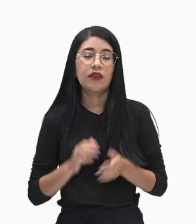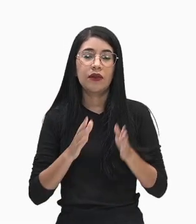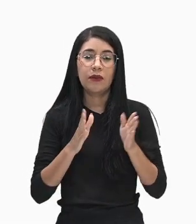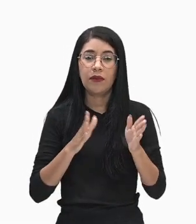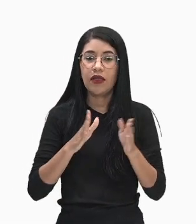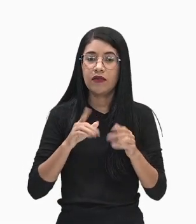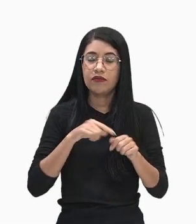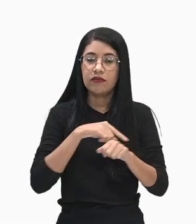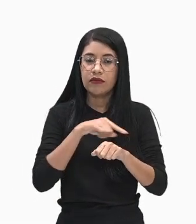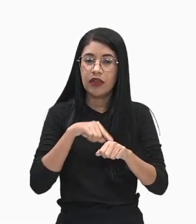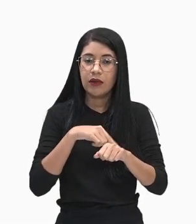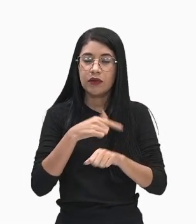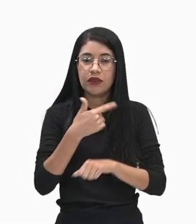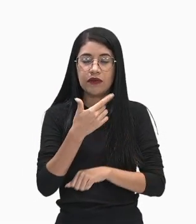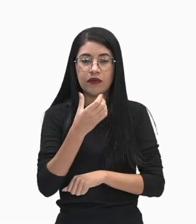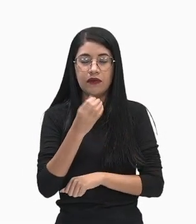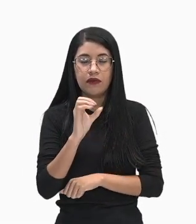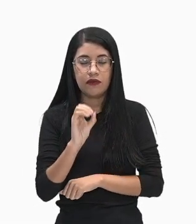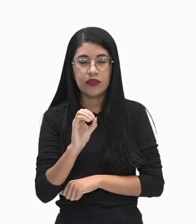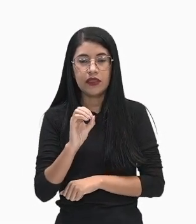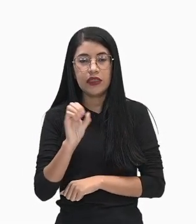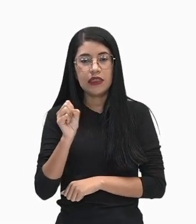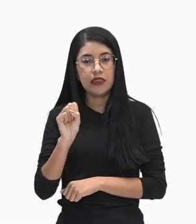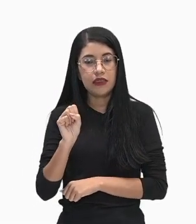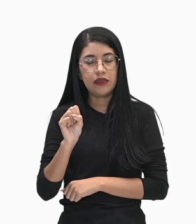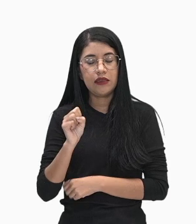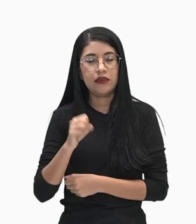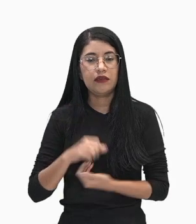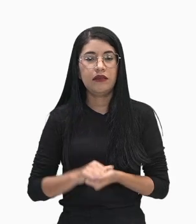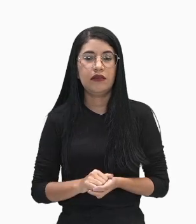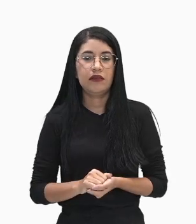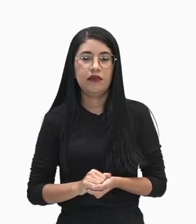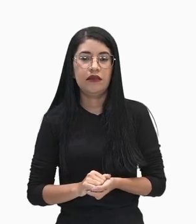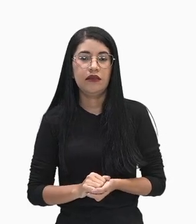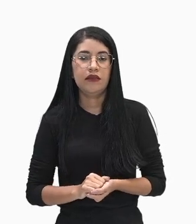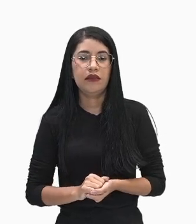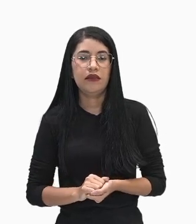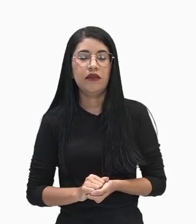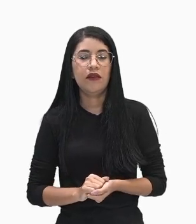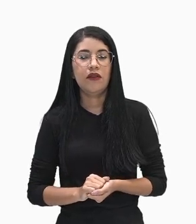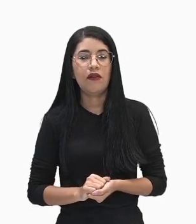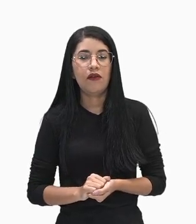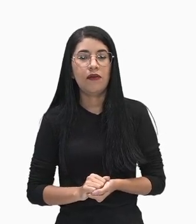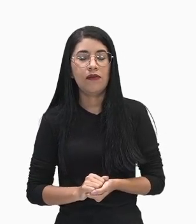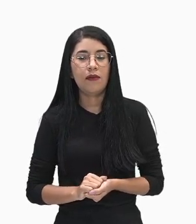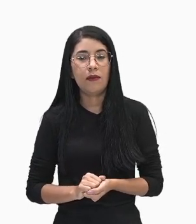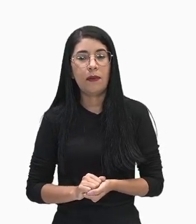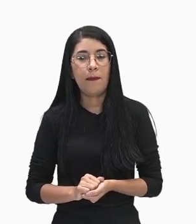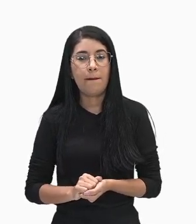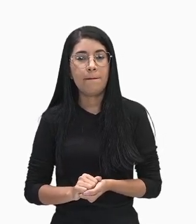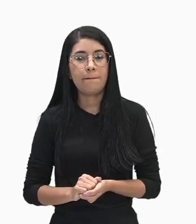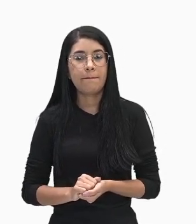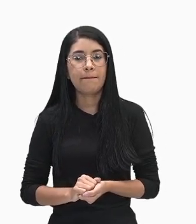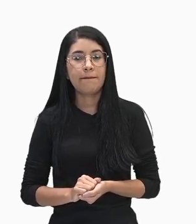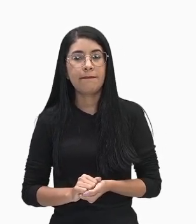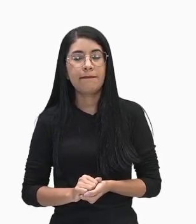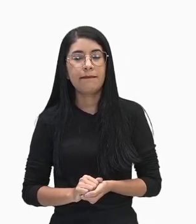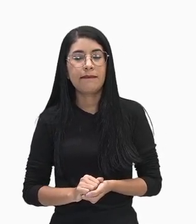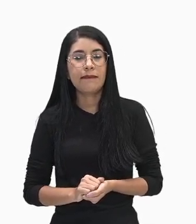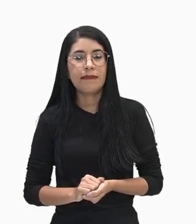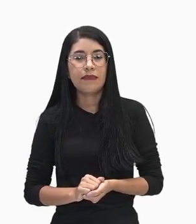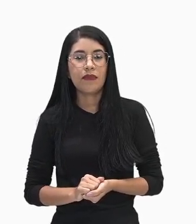de 20 segundos. Aí ele me entregou agora o intervalo de tempo. 20